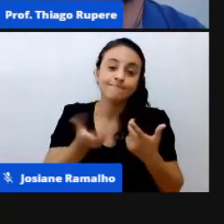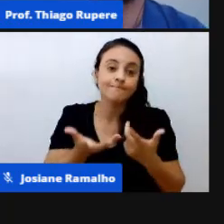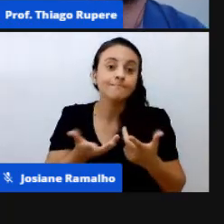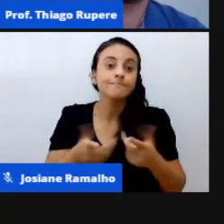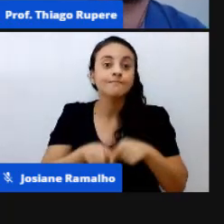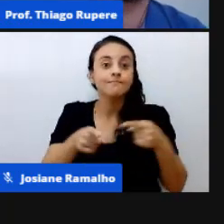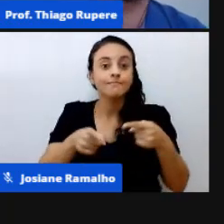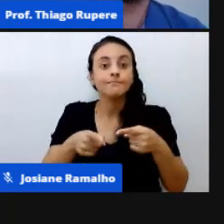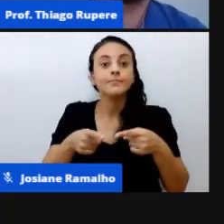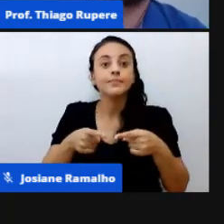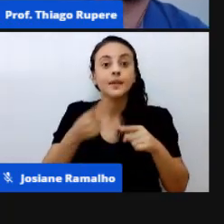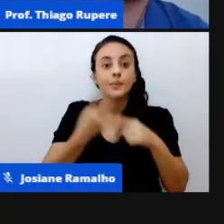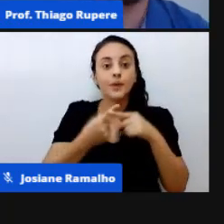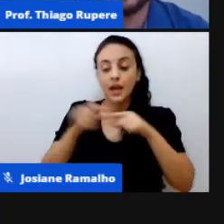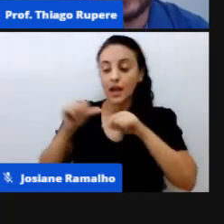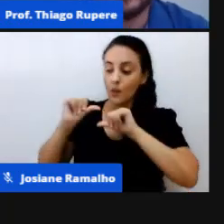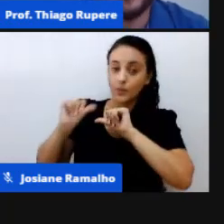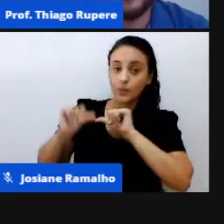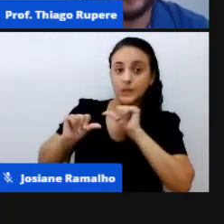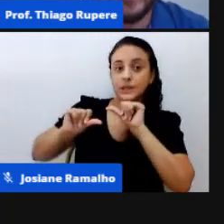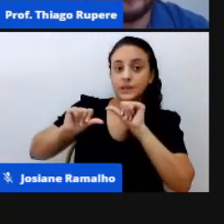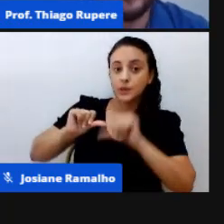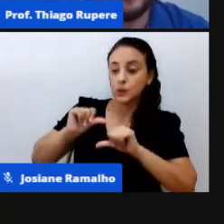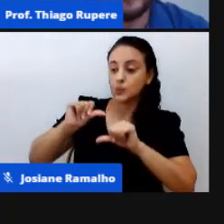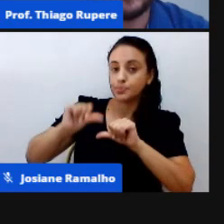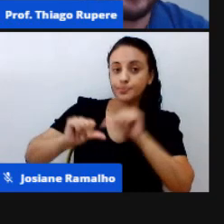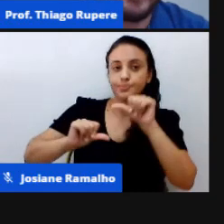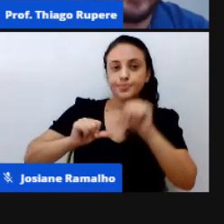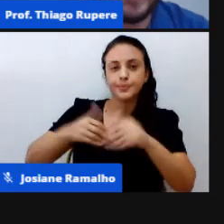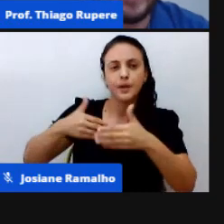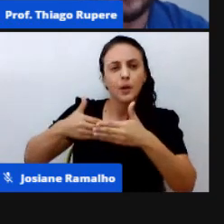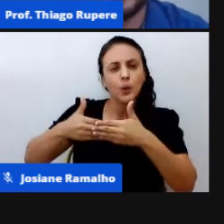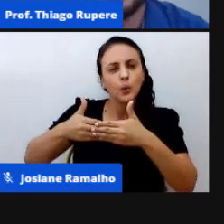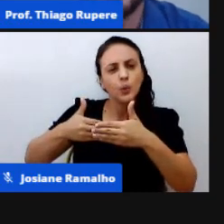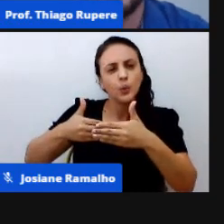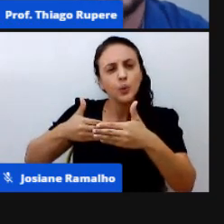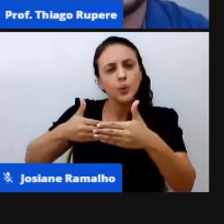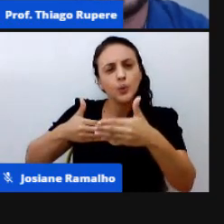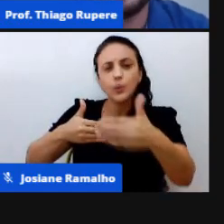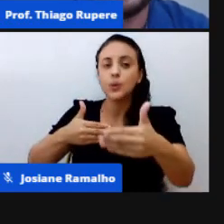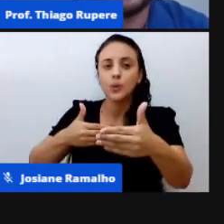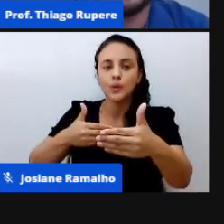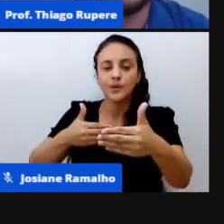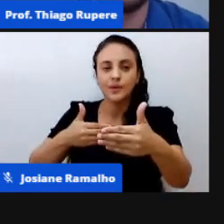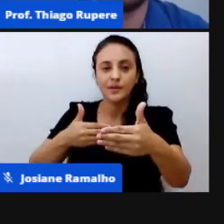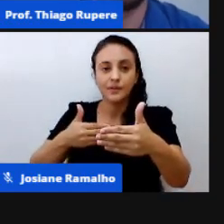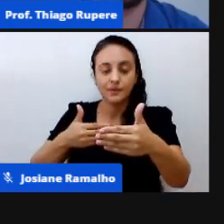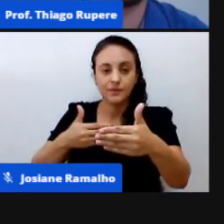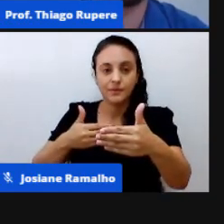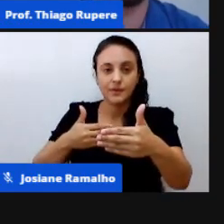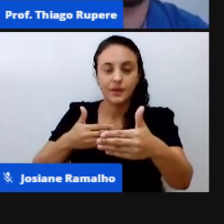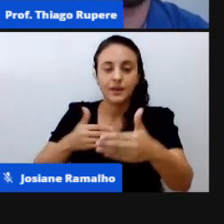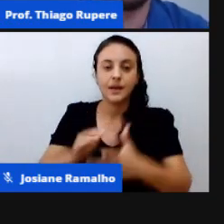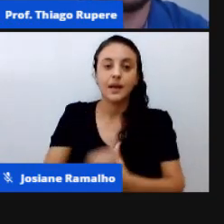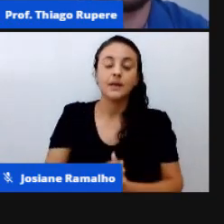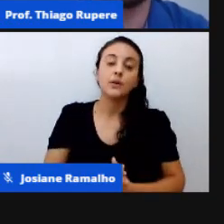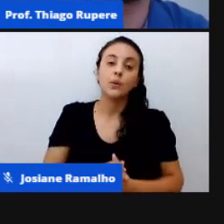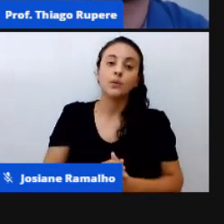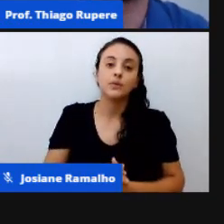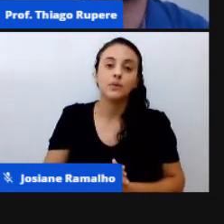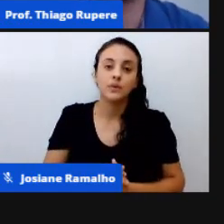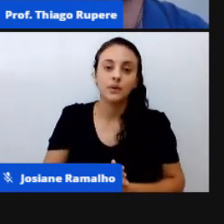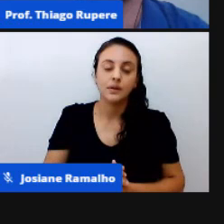mudança nessa estrutura educacional. Se vocês pegarem, por exemplo, o livro do professor Jonathan